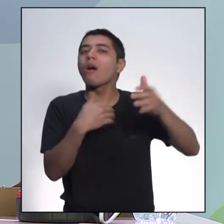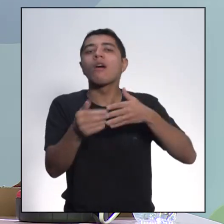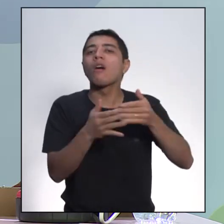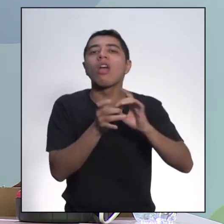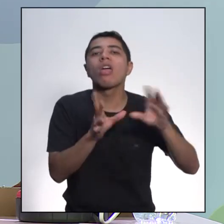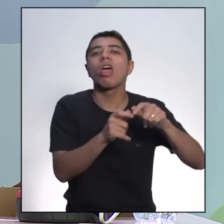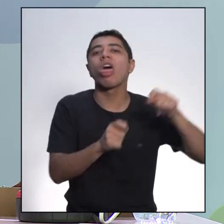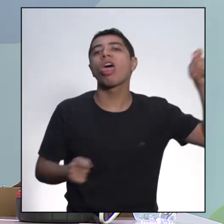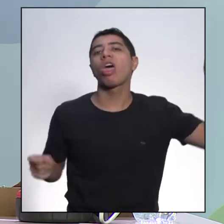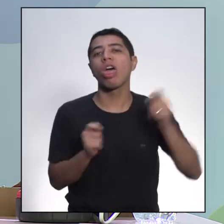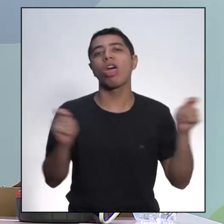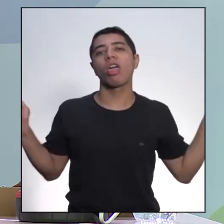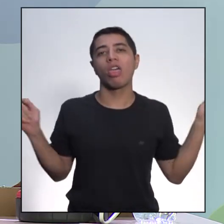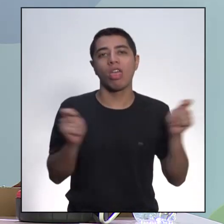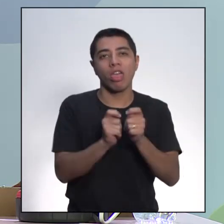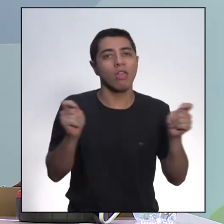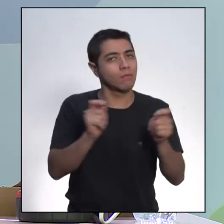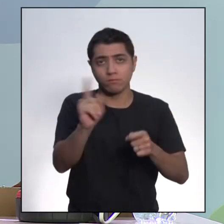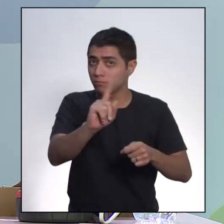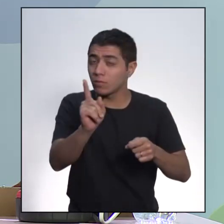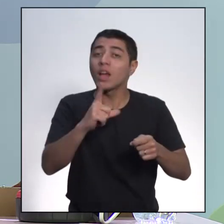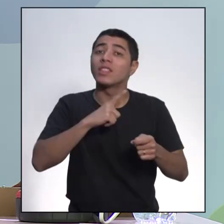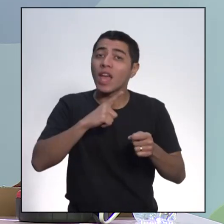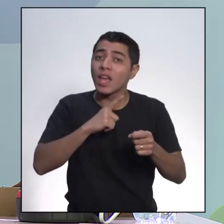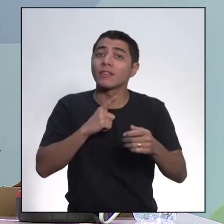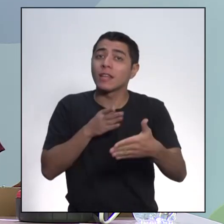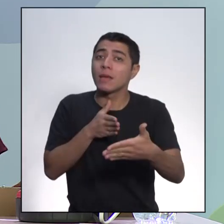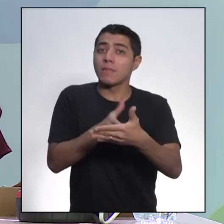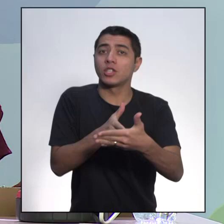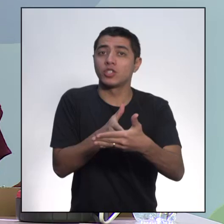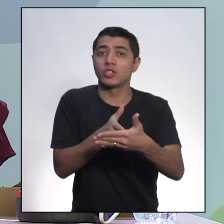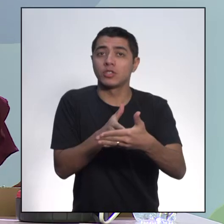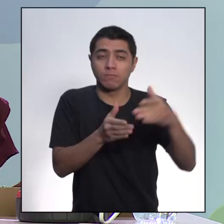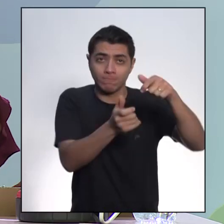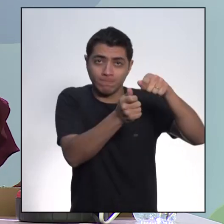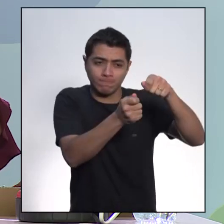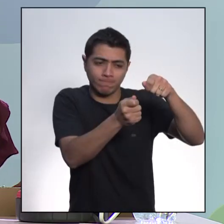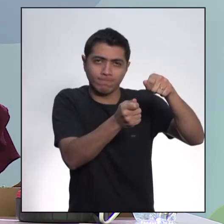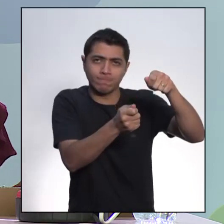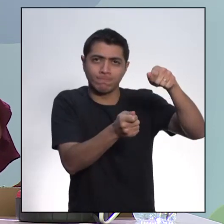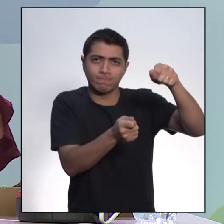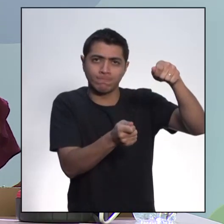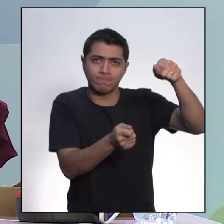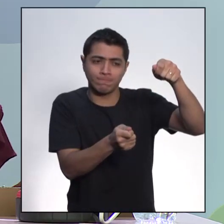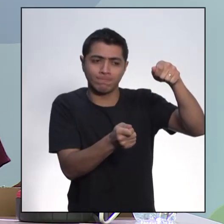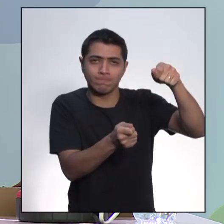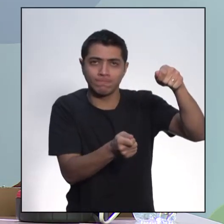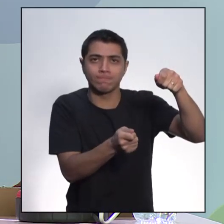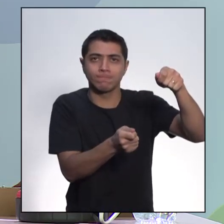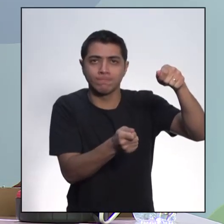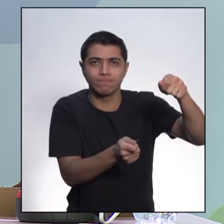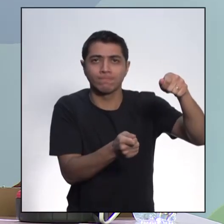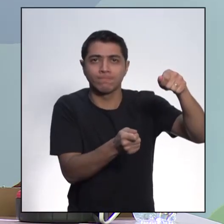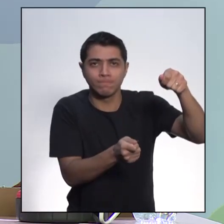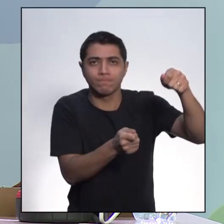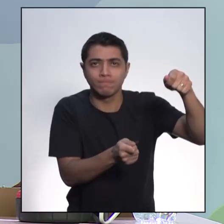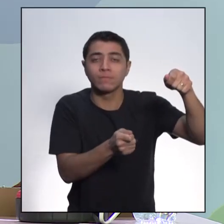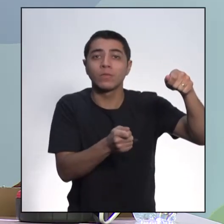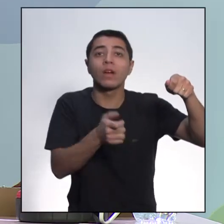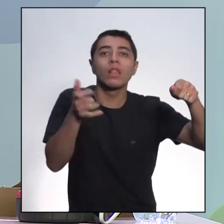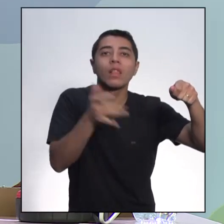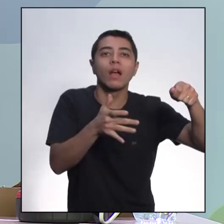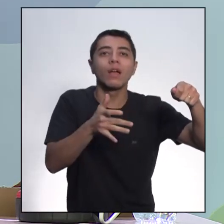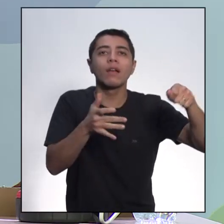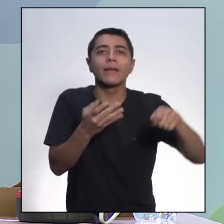queira. Eu não vou fazer isso aqui para não me machucar, mas se eu estender isso ao máximo, vai chegar uma hora que a resistência é tamanha que ele vai se romper.